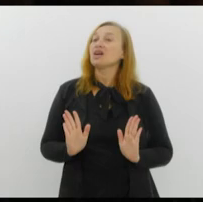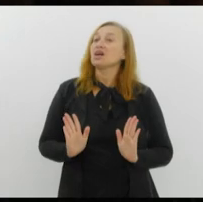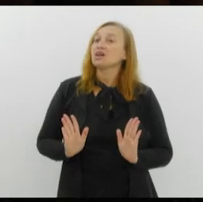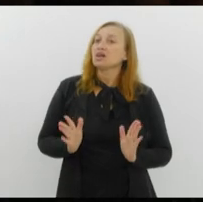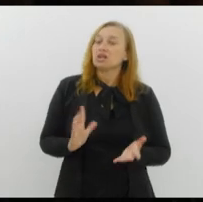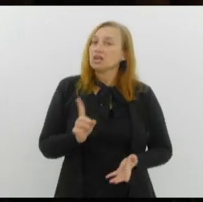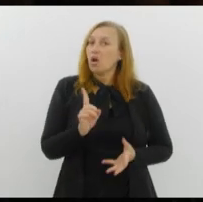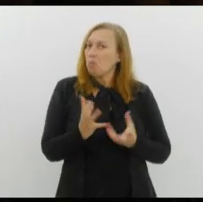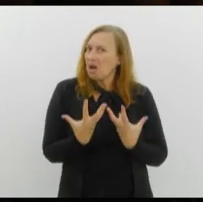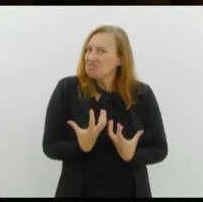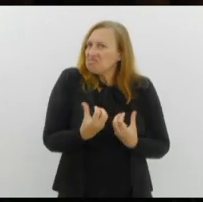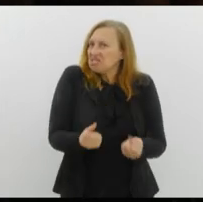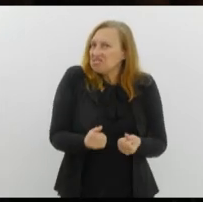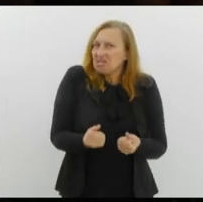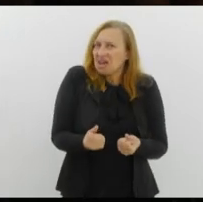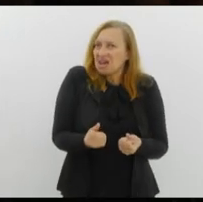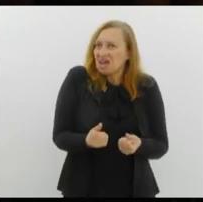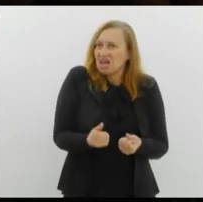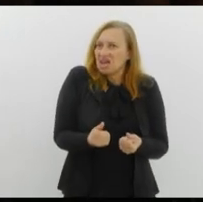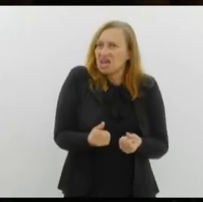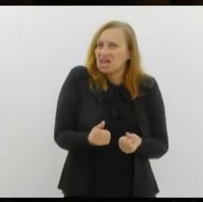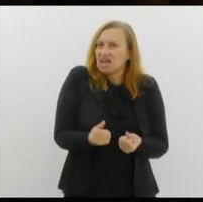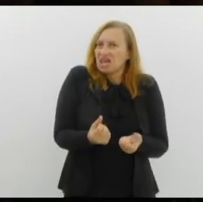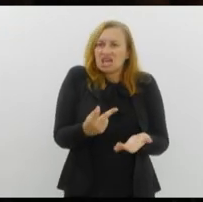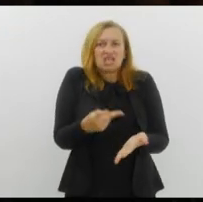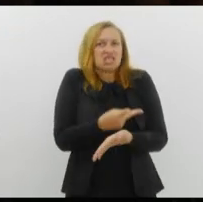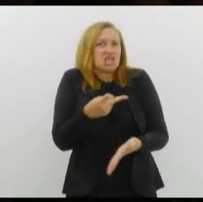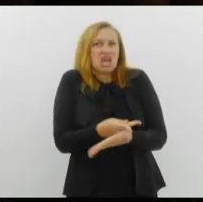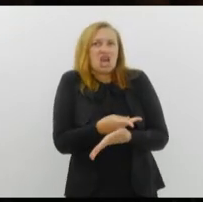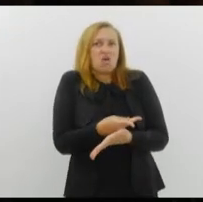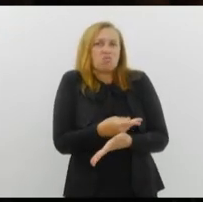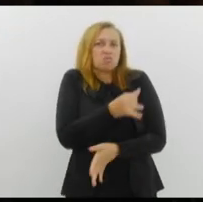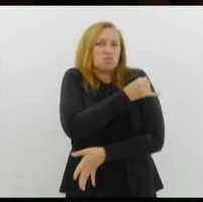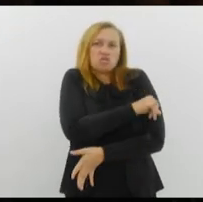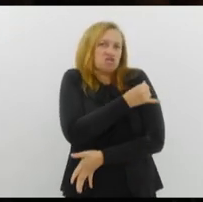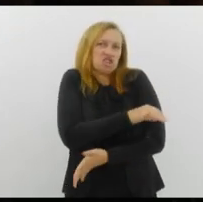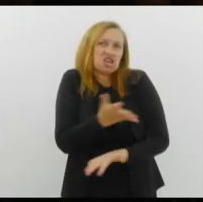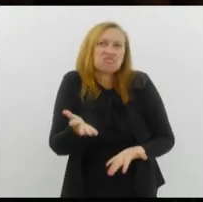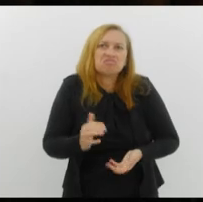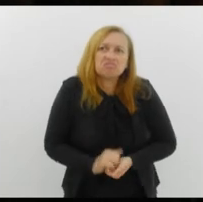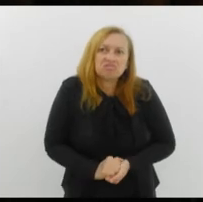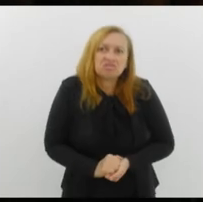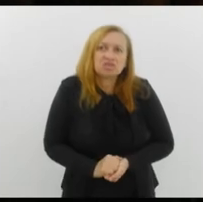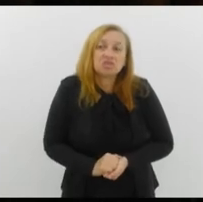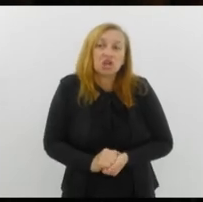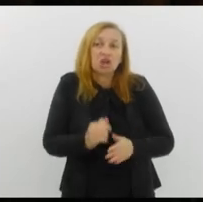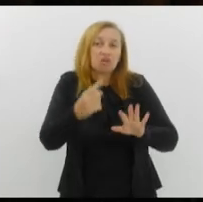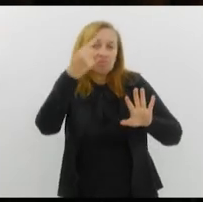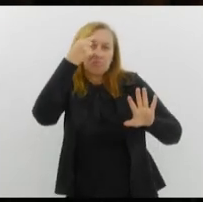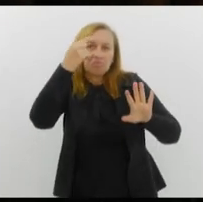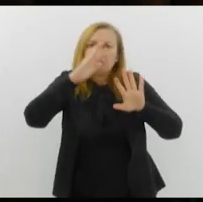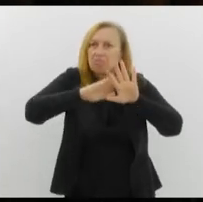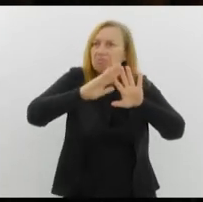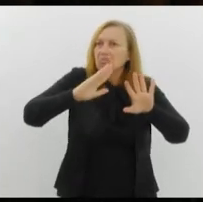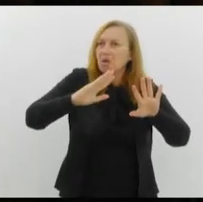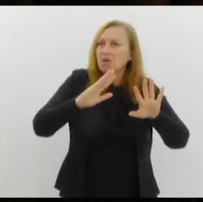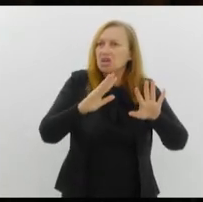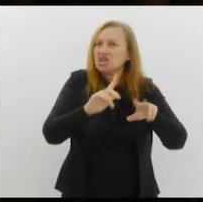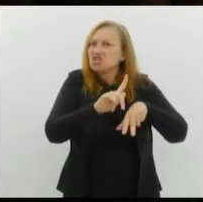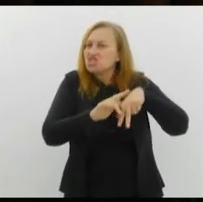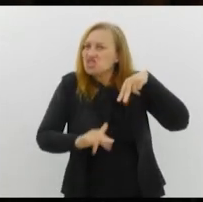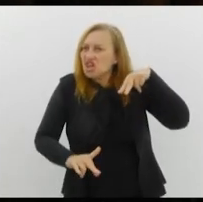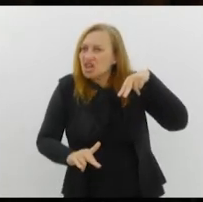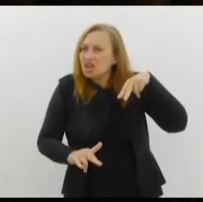aceitar essa patifaria no Rio de Janeiro, com ideologia de gênero nas escolas,